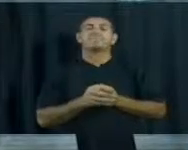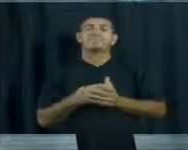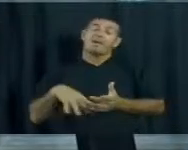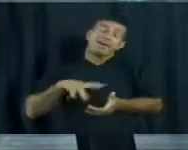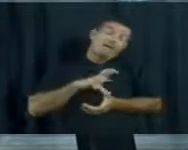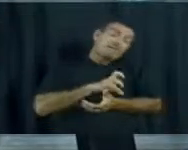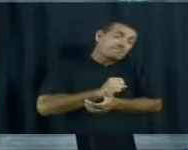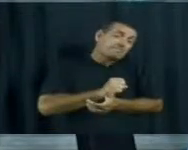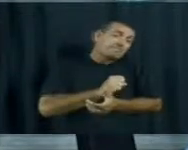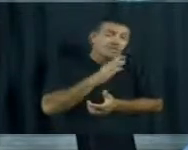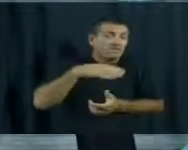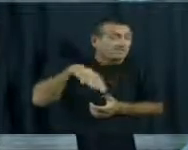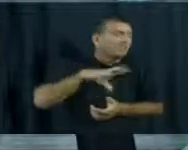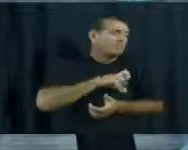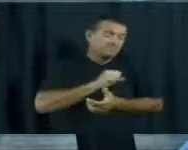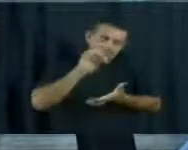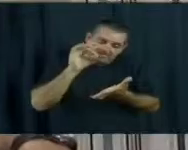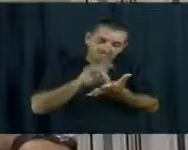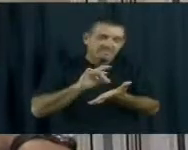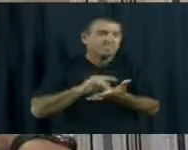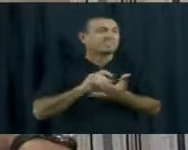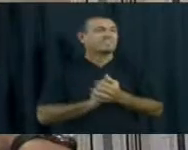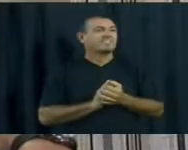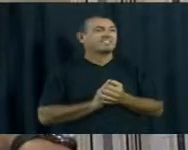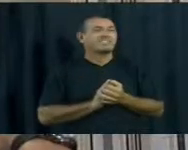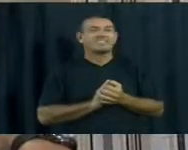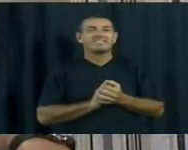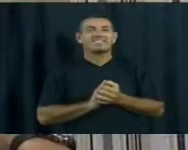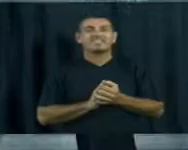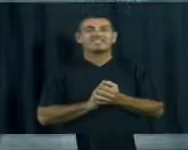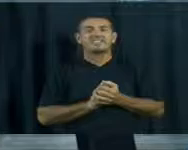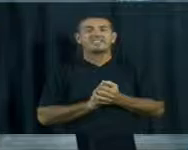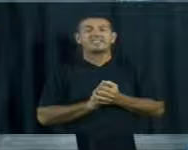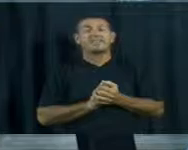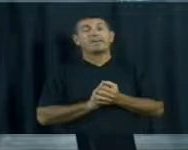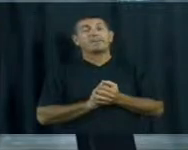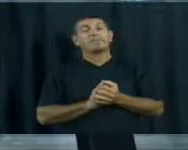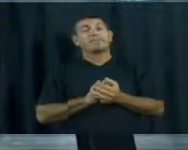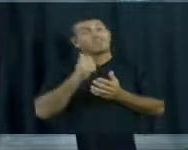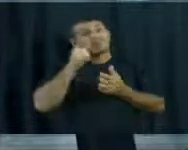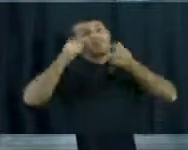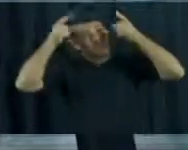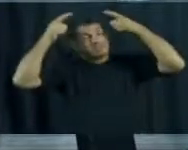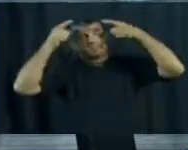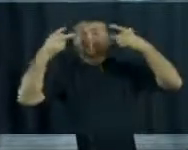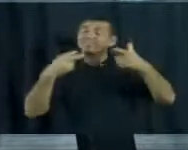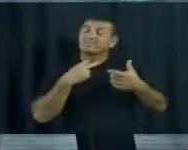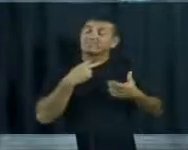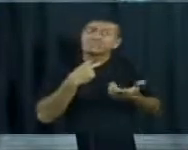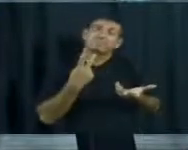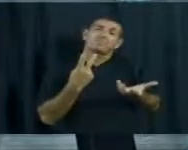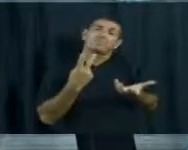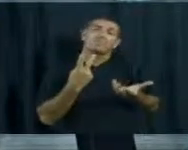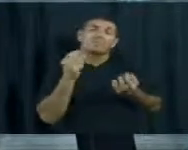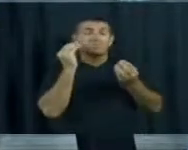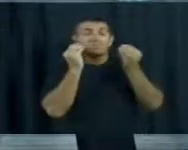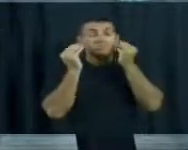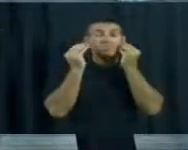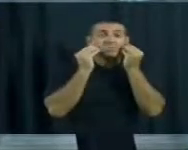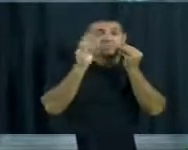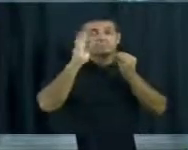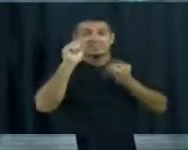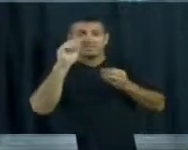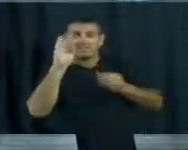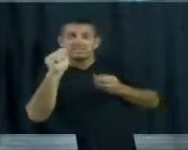Nós estamos, né, prefeito? Eu também estou apaixonada pelo Gutão. A rainha não conseguiu vir, que a Tatá, Tatá, um beijo. Um beijo, Tatá.